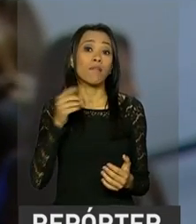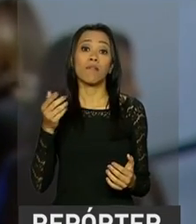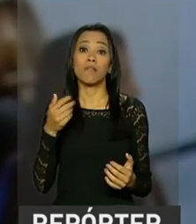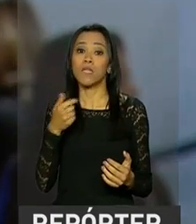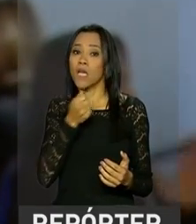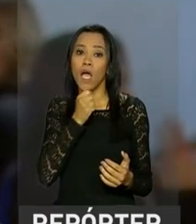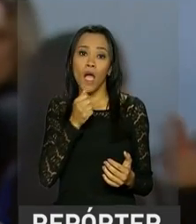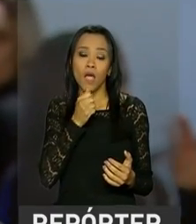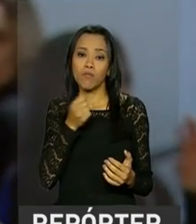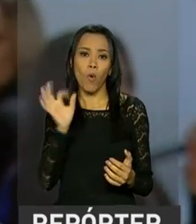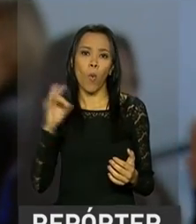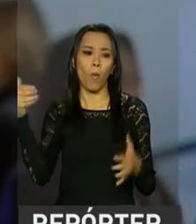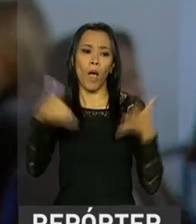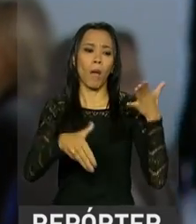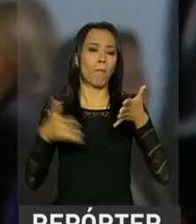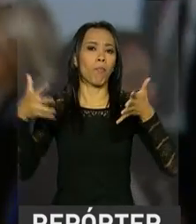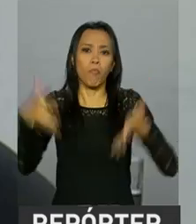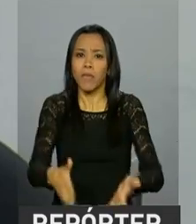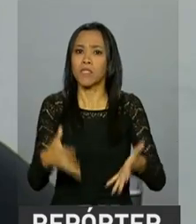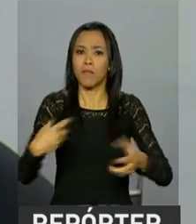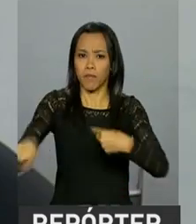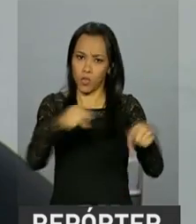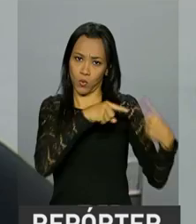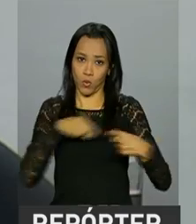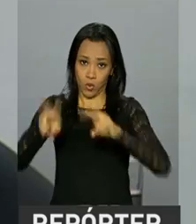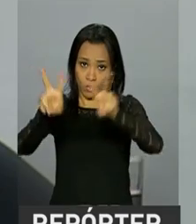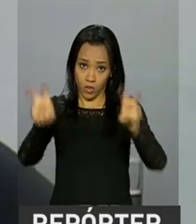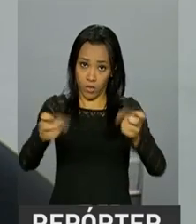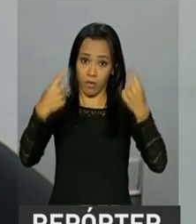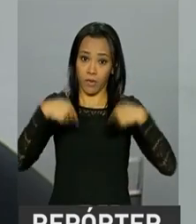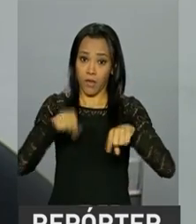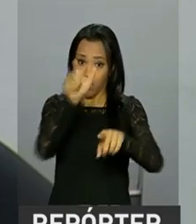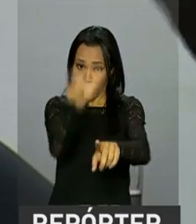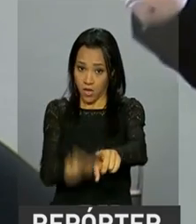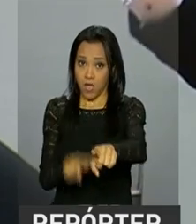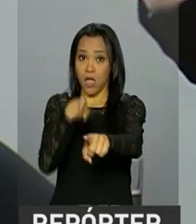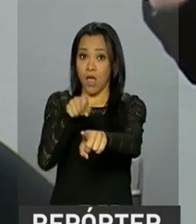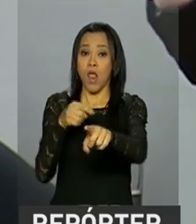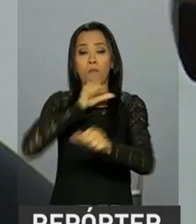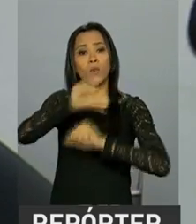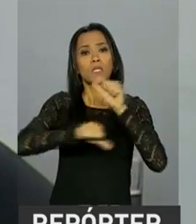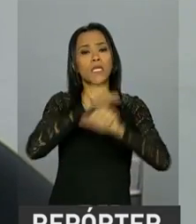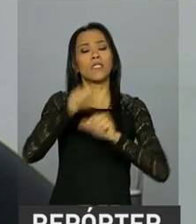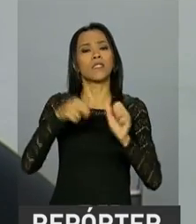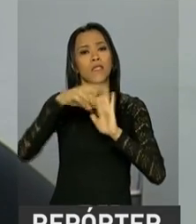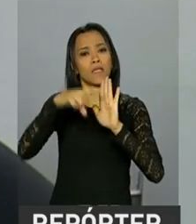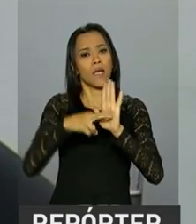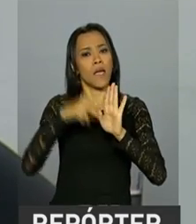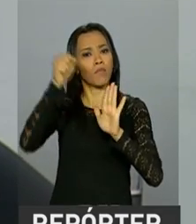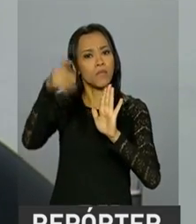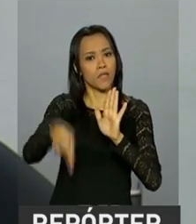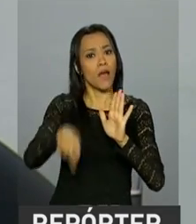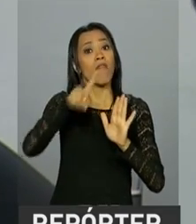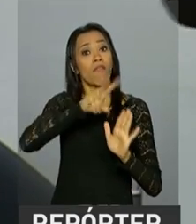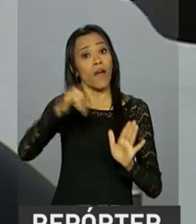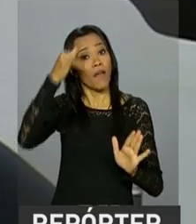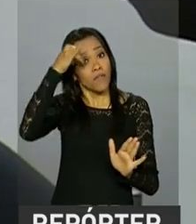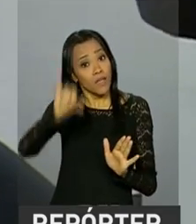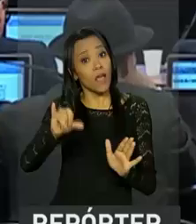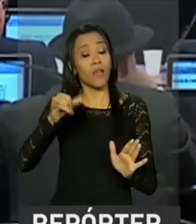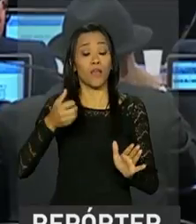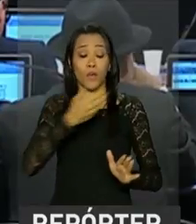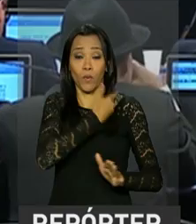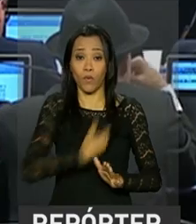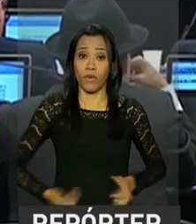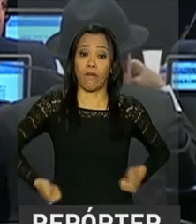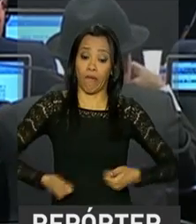na comissão para discutir a matéria. Para o relator, as mudanças nas regras para se aposentar vão evitar que o governo